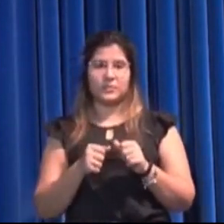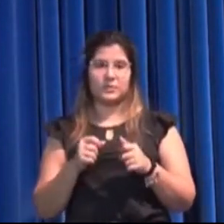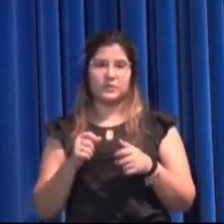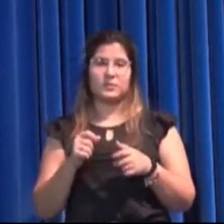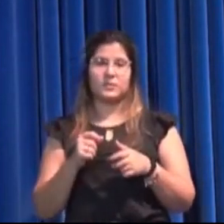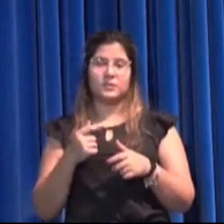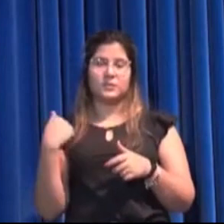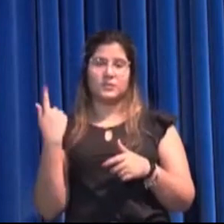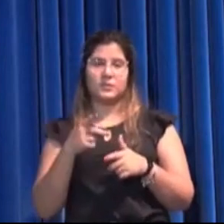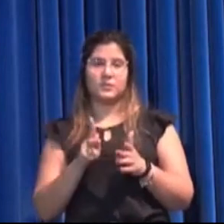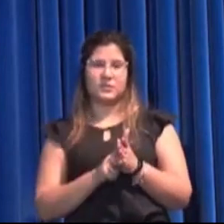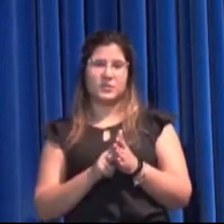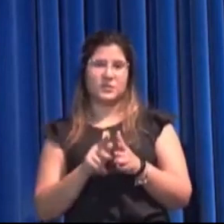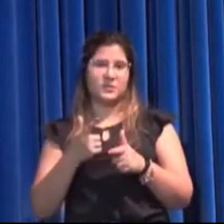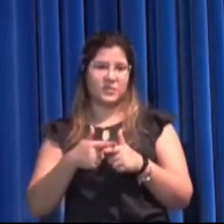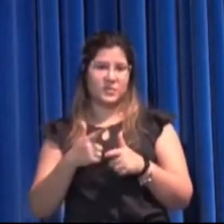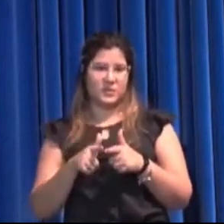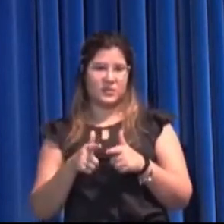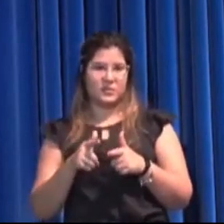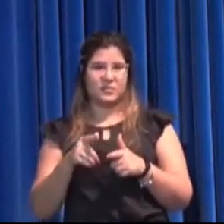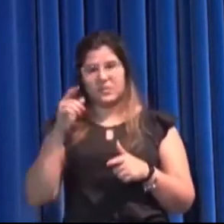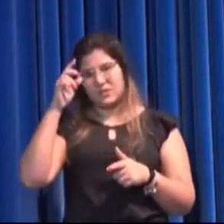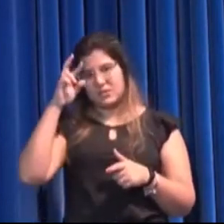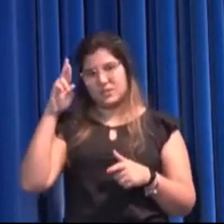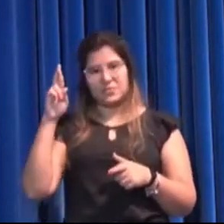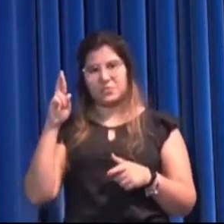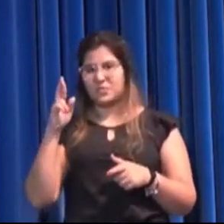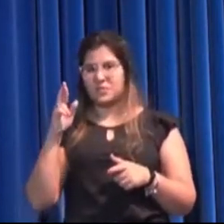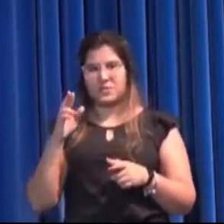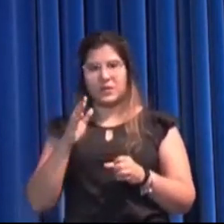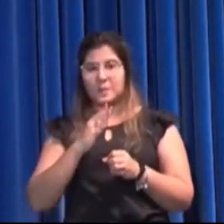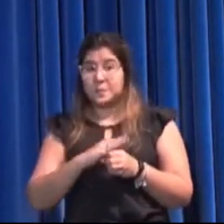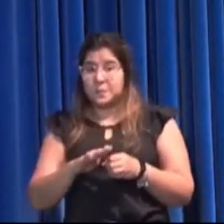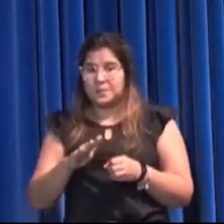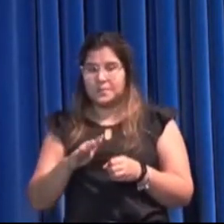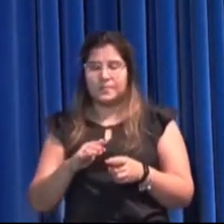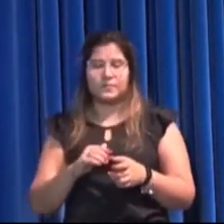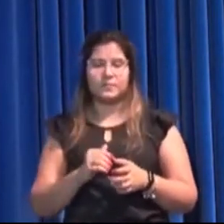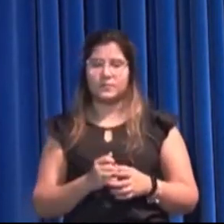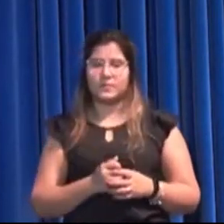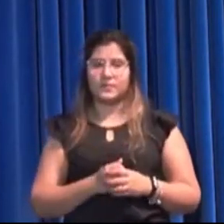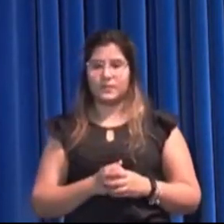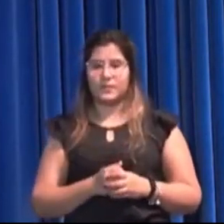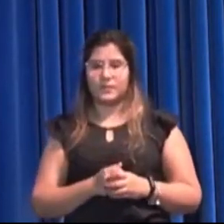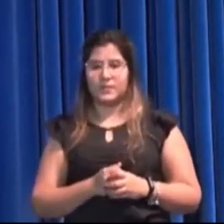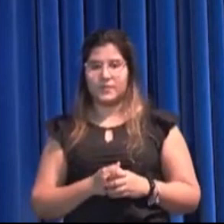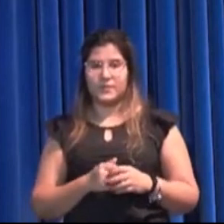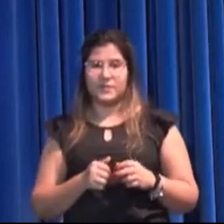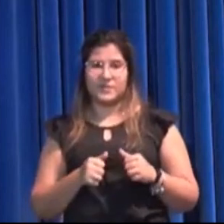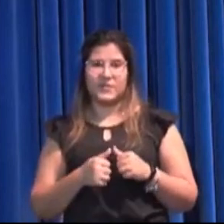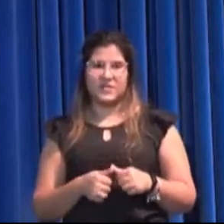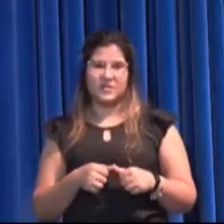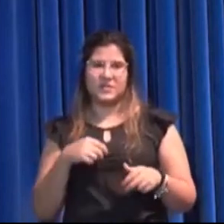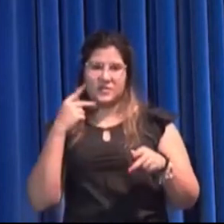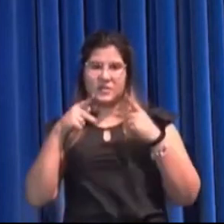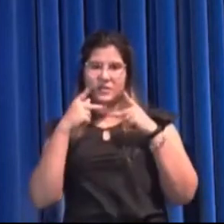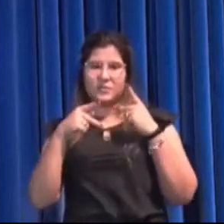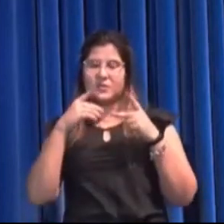suficiente. O Senhor não vai resolver o meu problema aqui. O Senhor não é mais que eu. É isso que nós estamos querendo dizer para